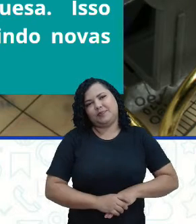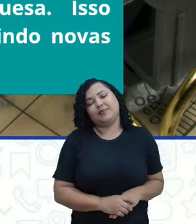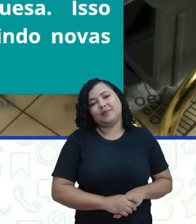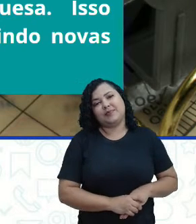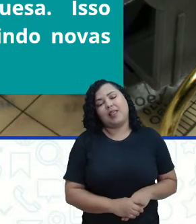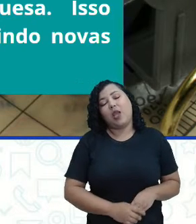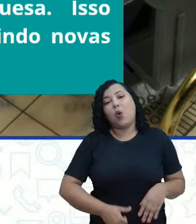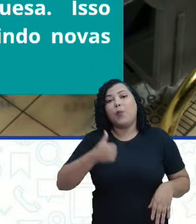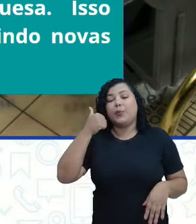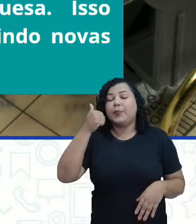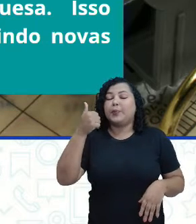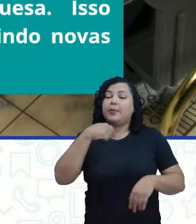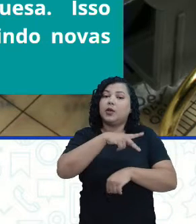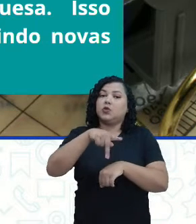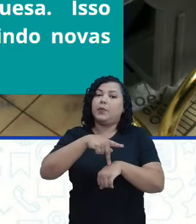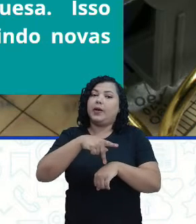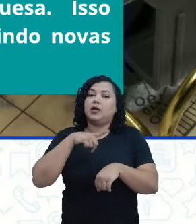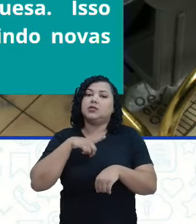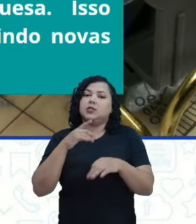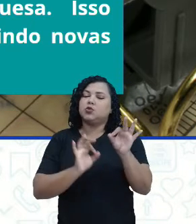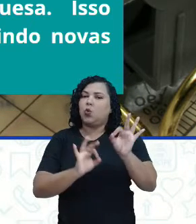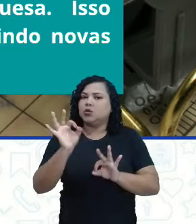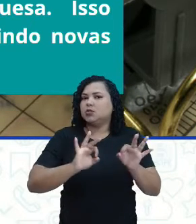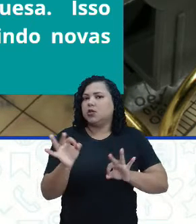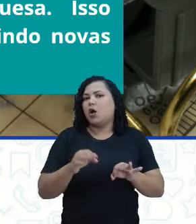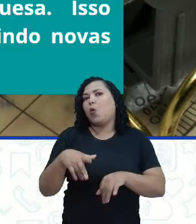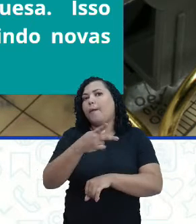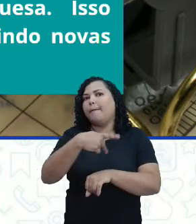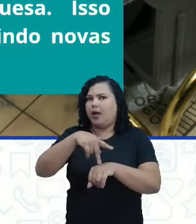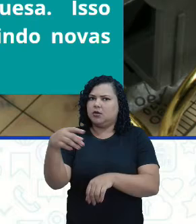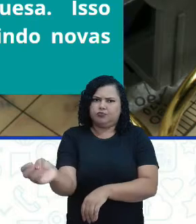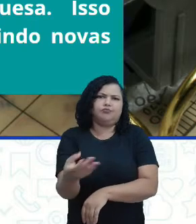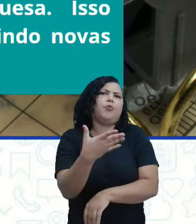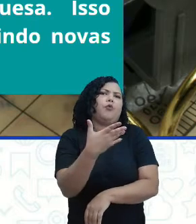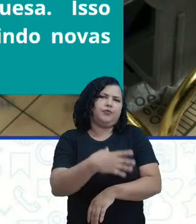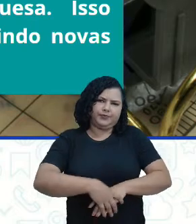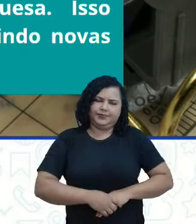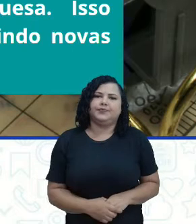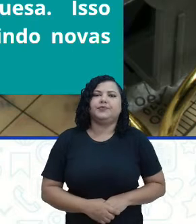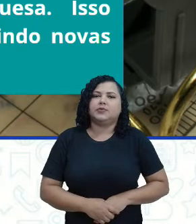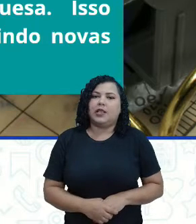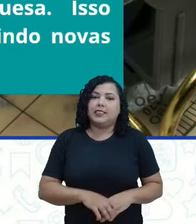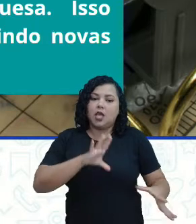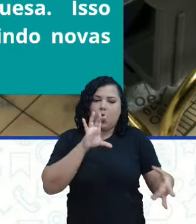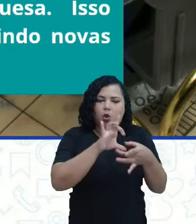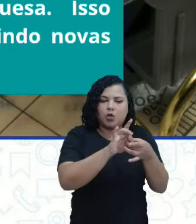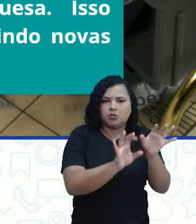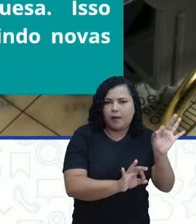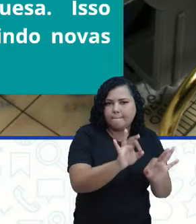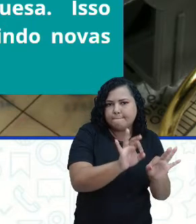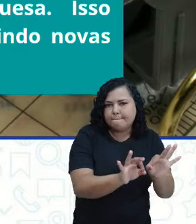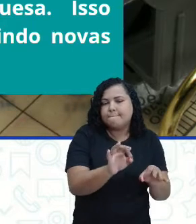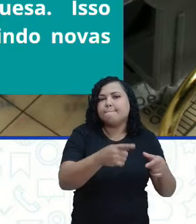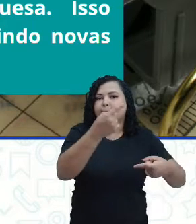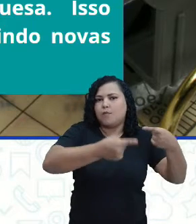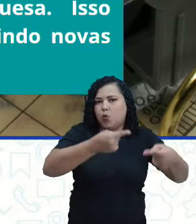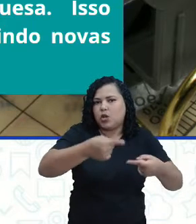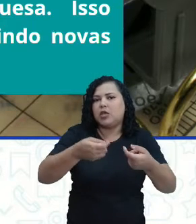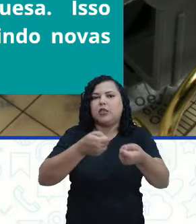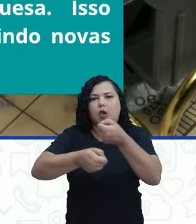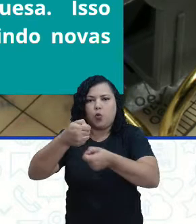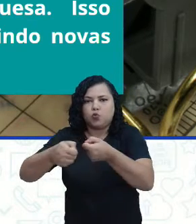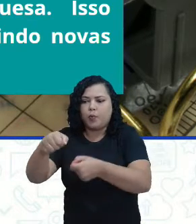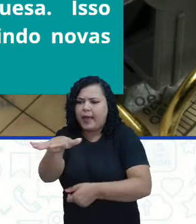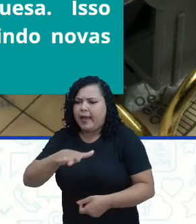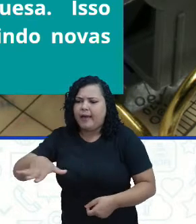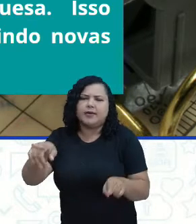É o primeiro país, né, a se instituir como uma nação de fato moderna, unida politicamente, economicamente. A geografia